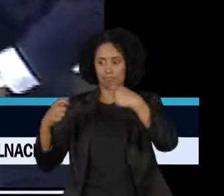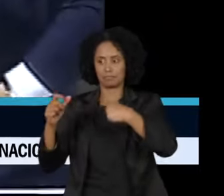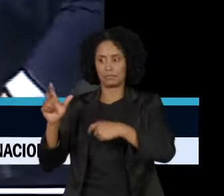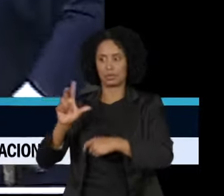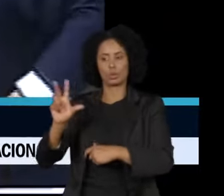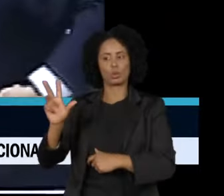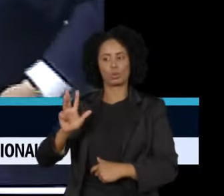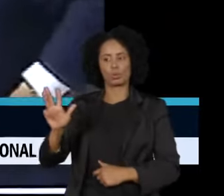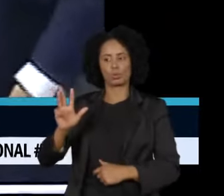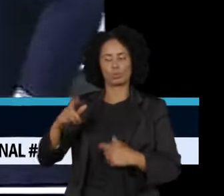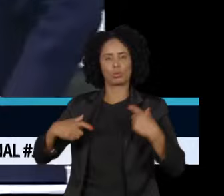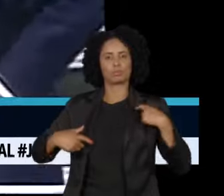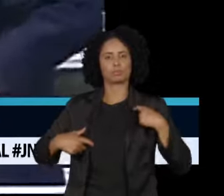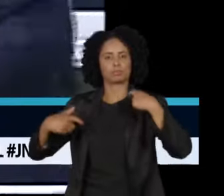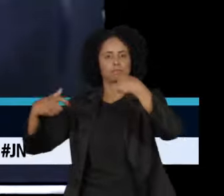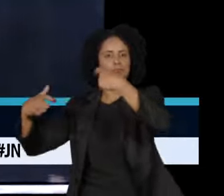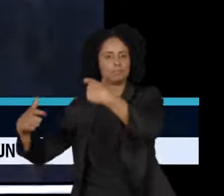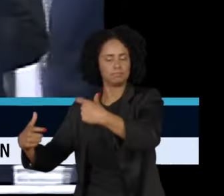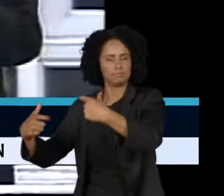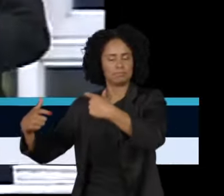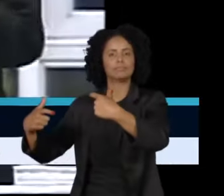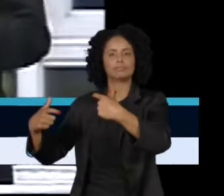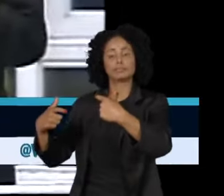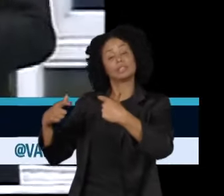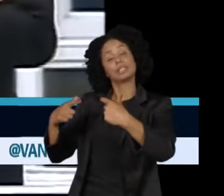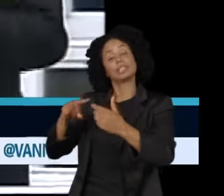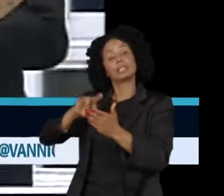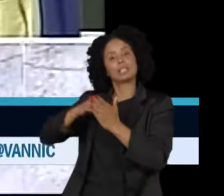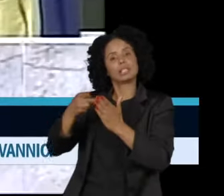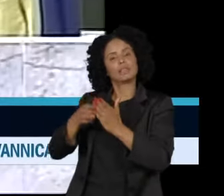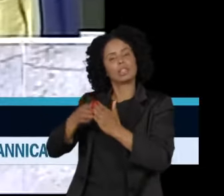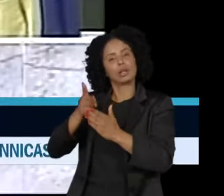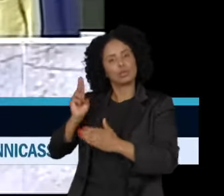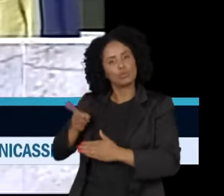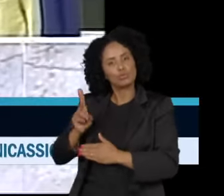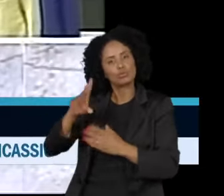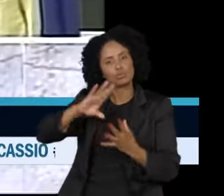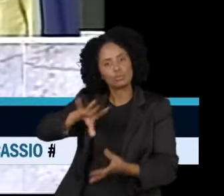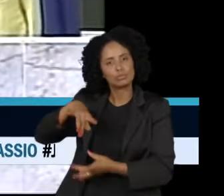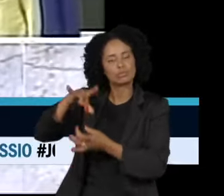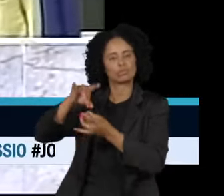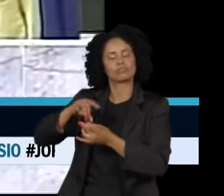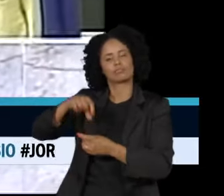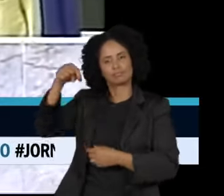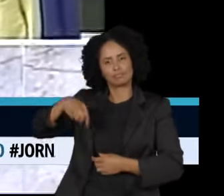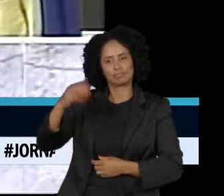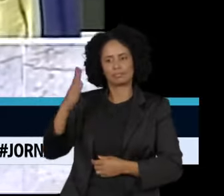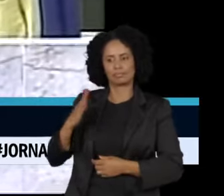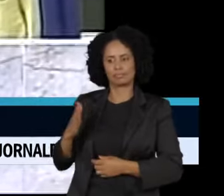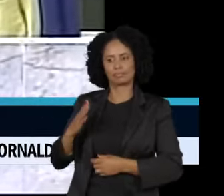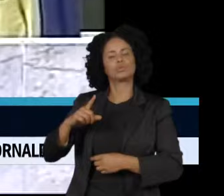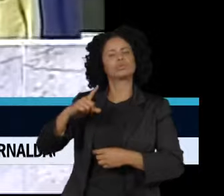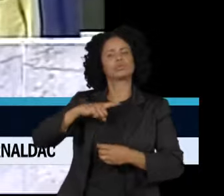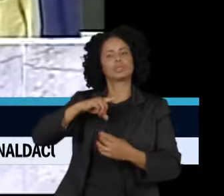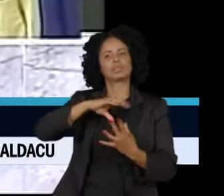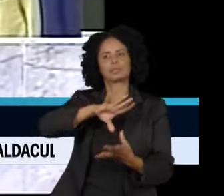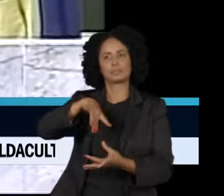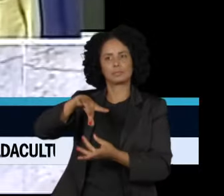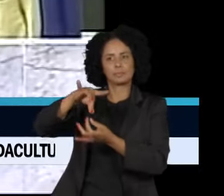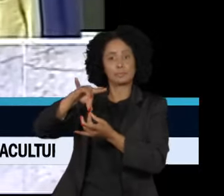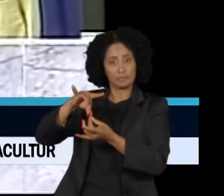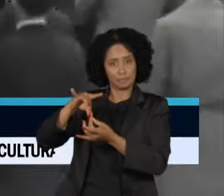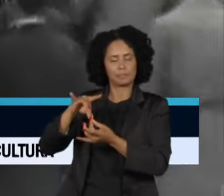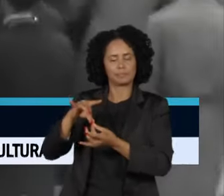ato carregado de simbolismo. Era a garantia da continuidade da democracia, conquistada a duras penas depois da